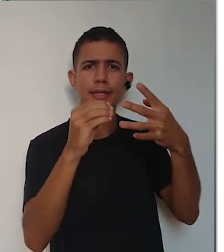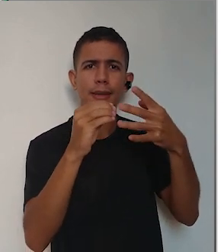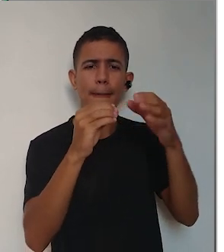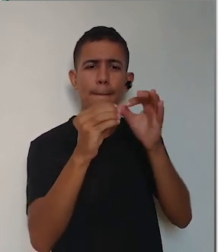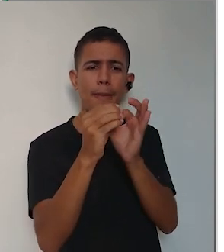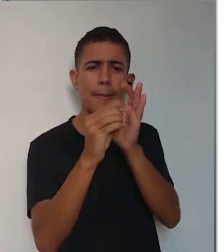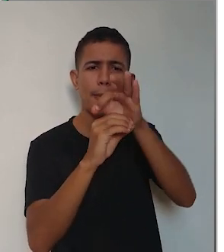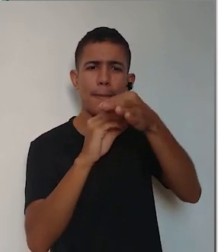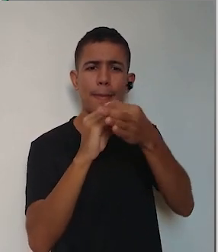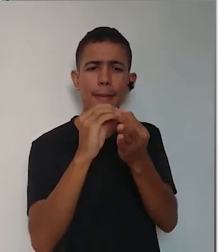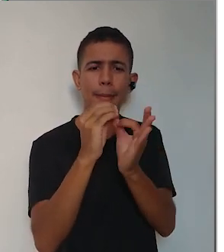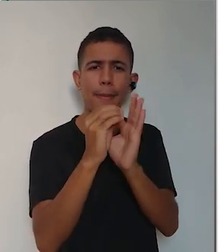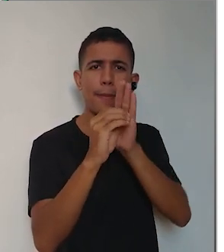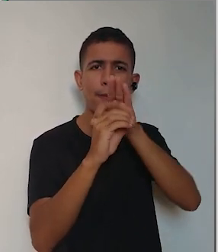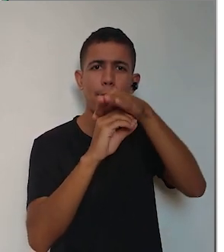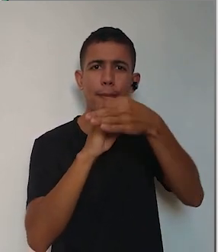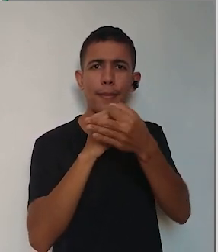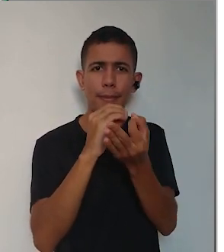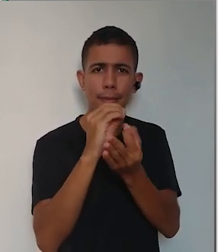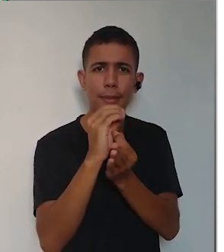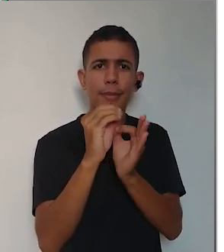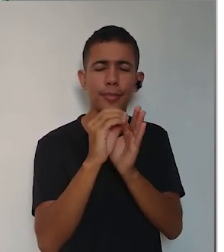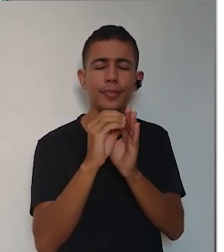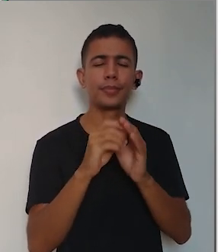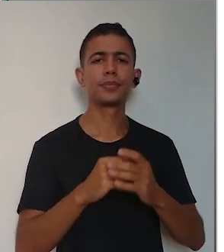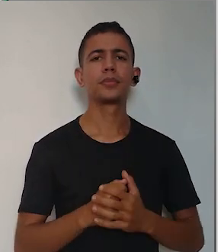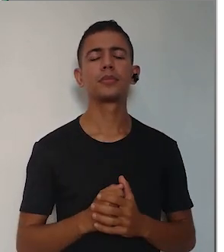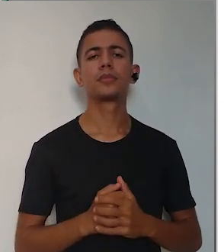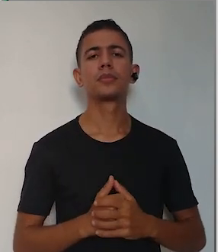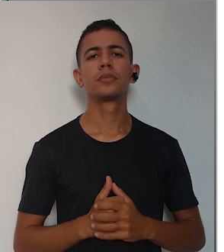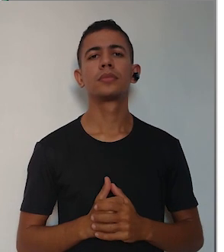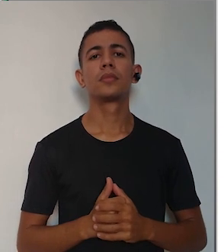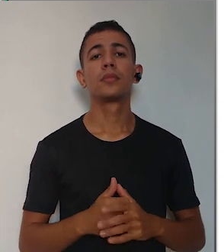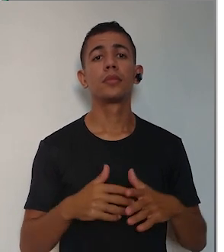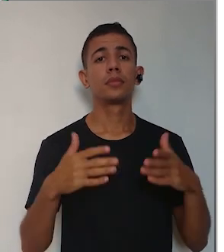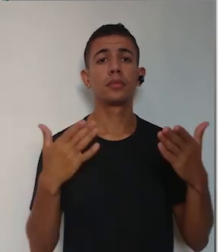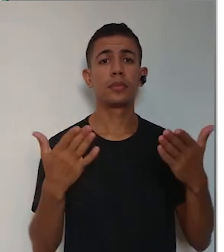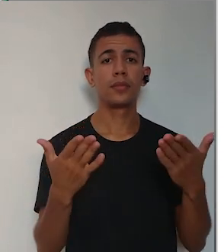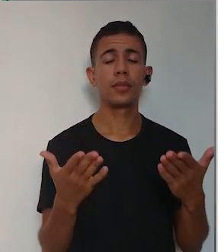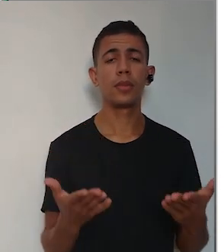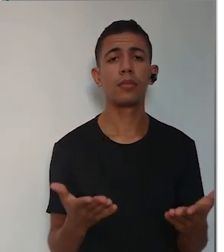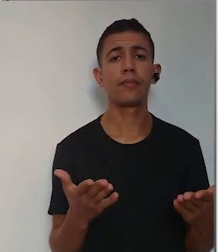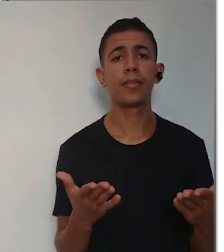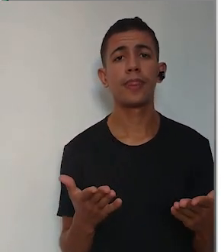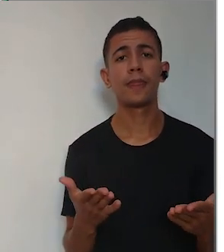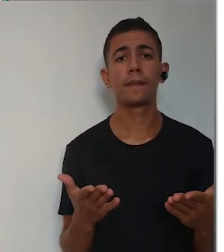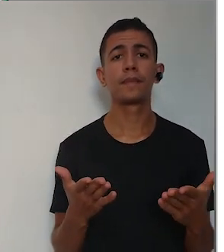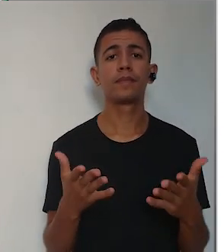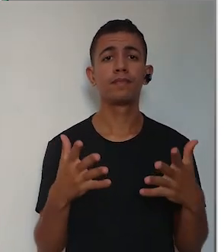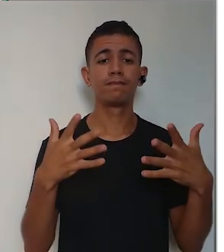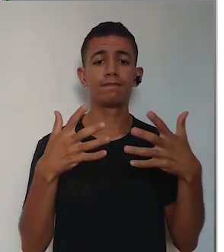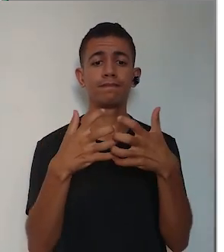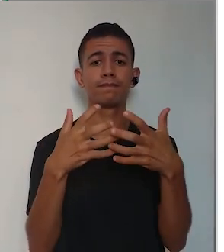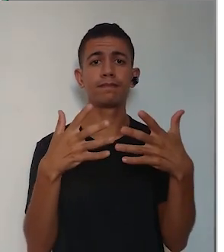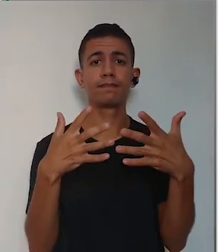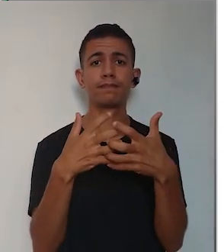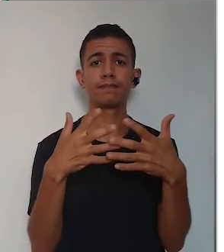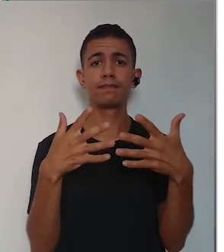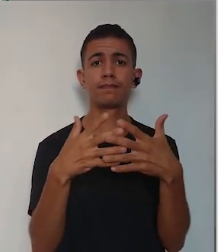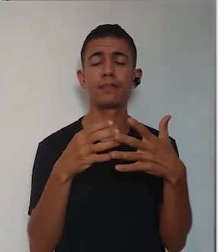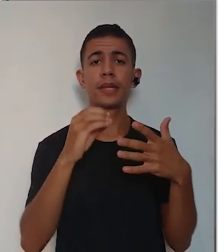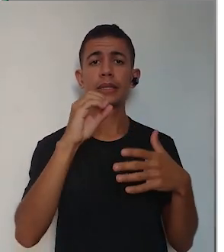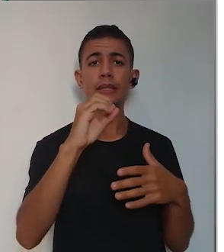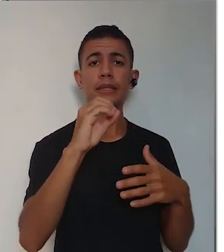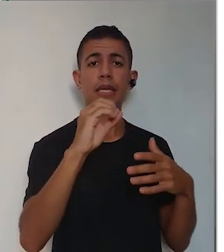célula, que estão ancorados pelos corpos densos. Deste modo, a contratilidade